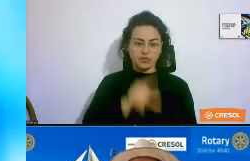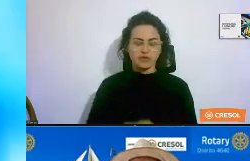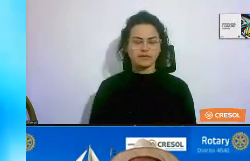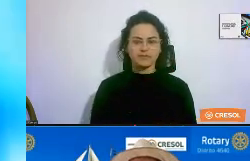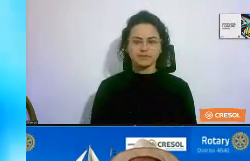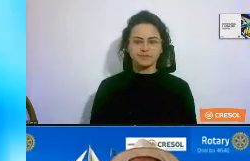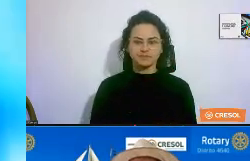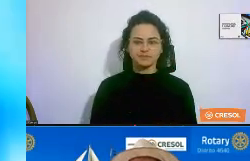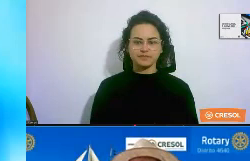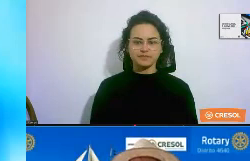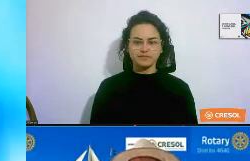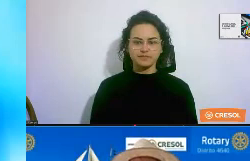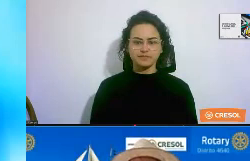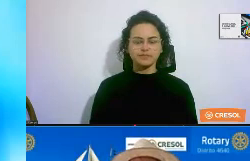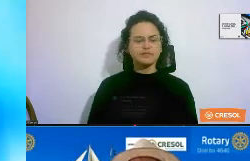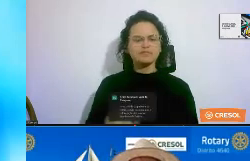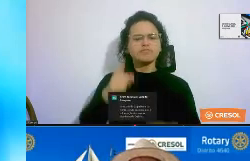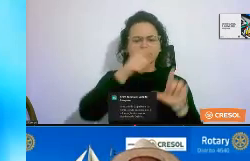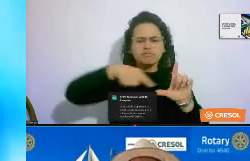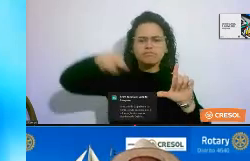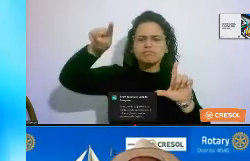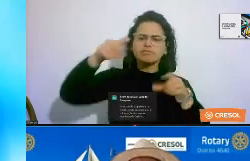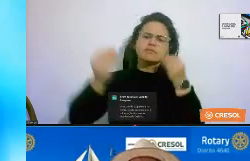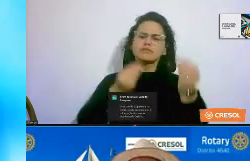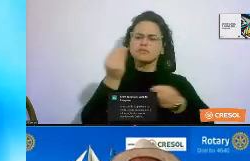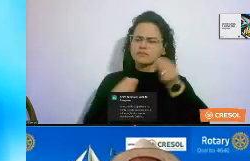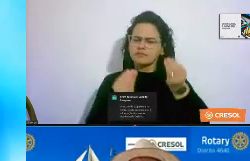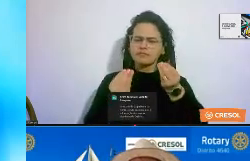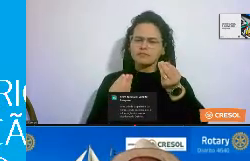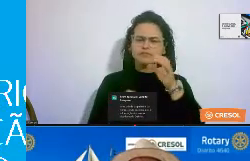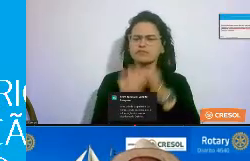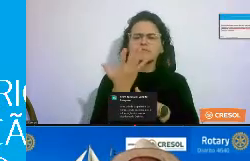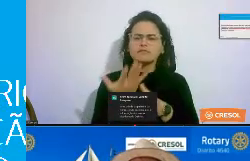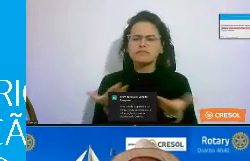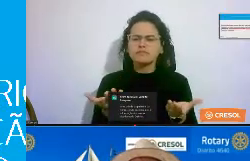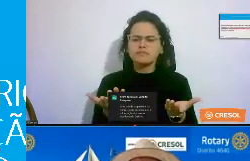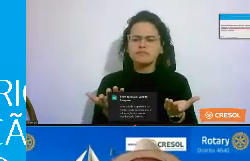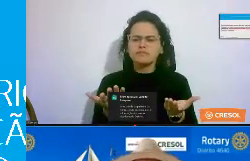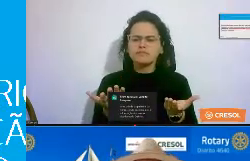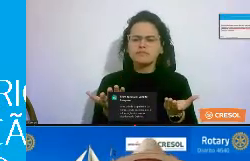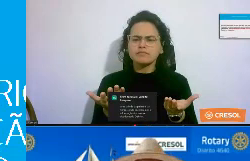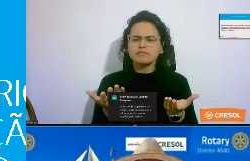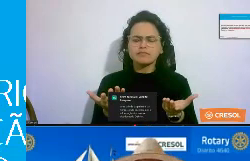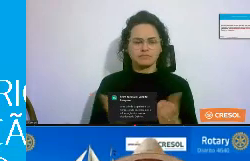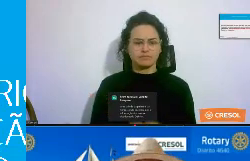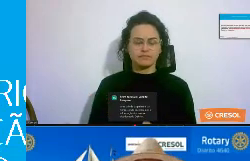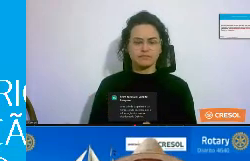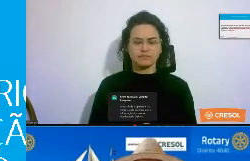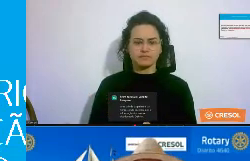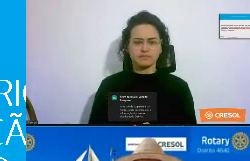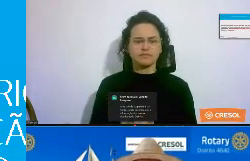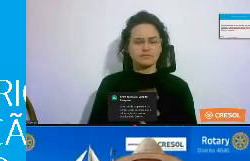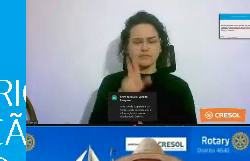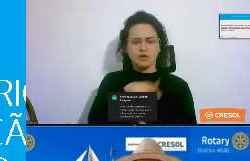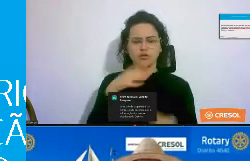Como surgiu a curva ABC? Daí surgiu a história da curva ABC, que hoje se utiliza nas muitas